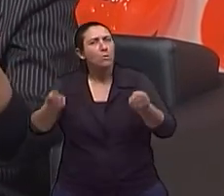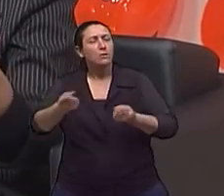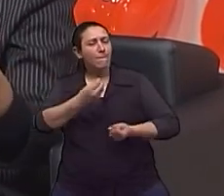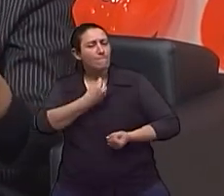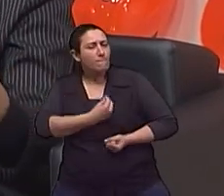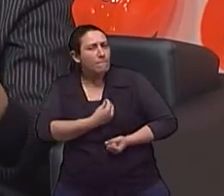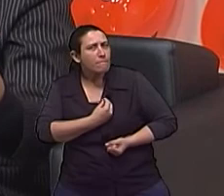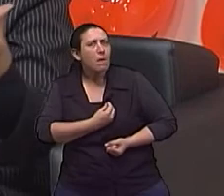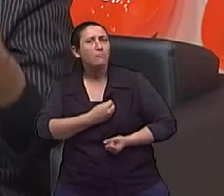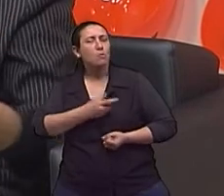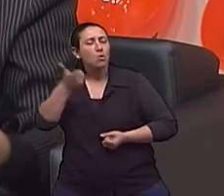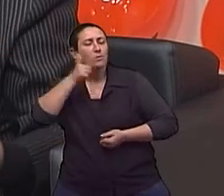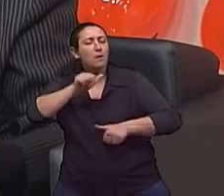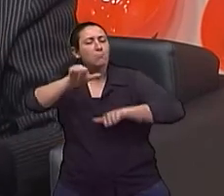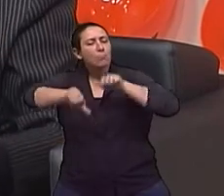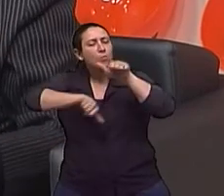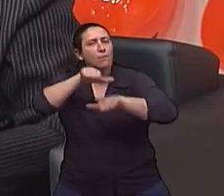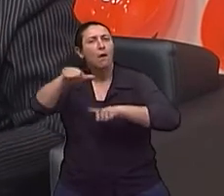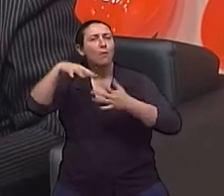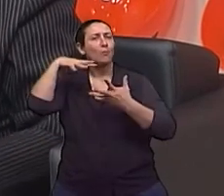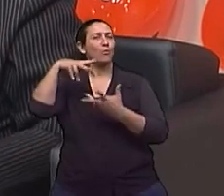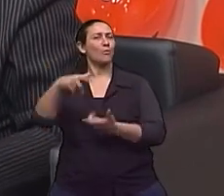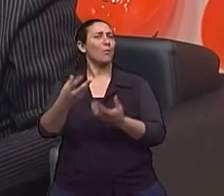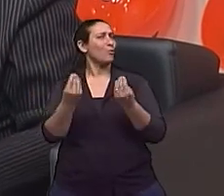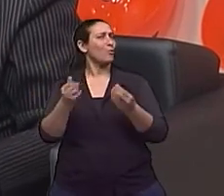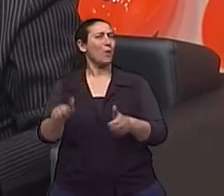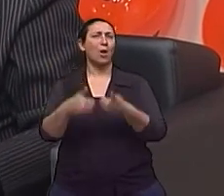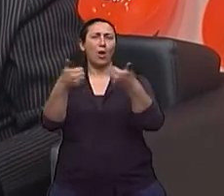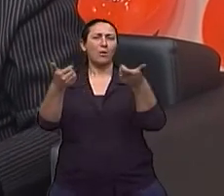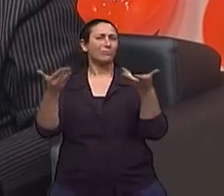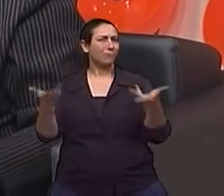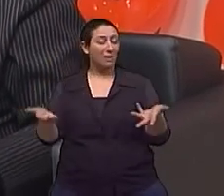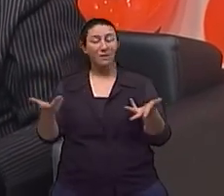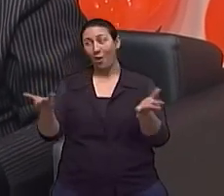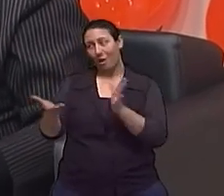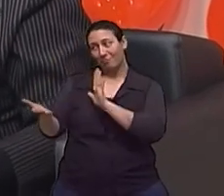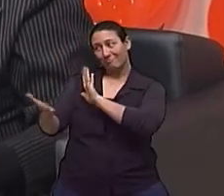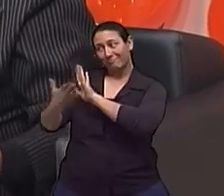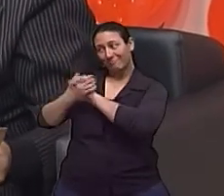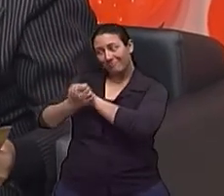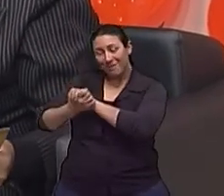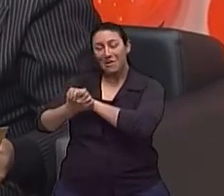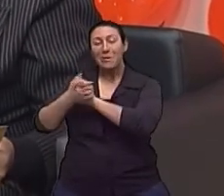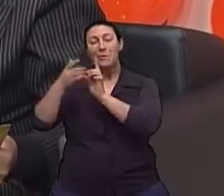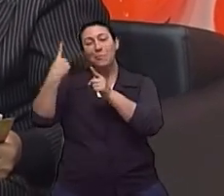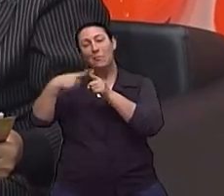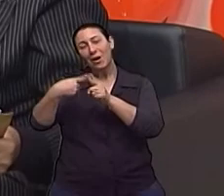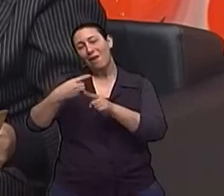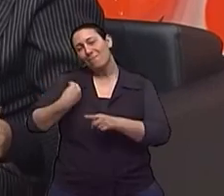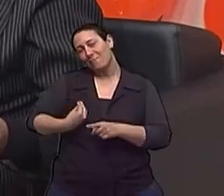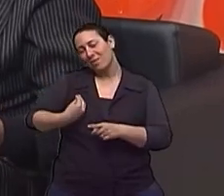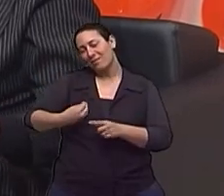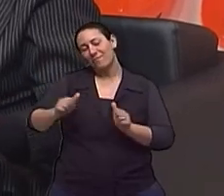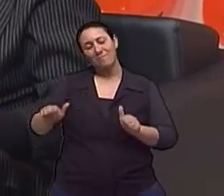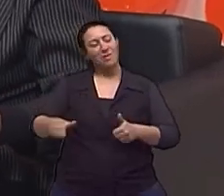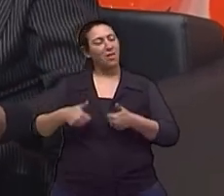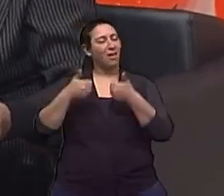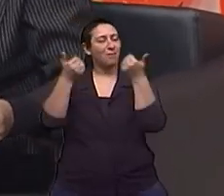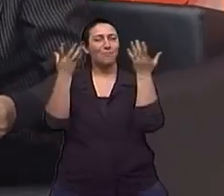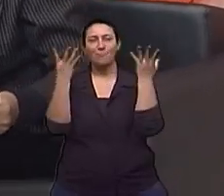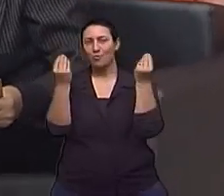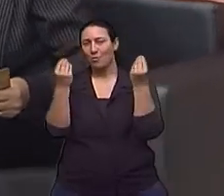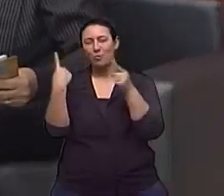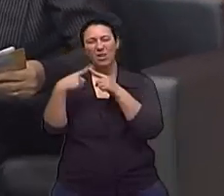de transformar esse mundo em algo muito melhor do que a gente vai fazer agora quando eu pegar a mão de me avisa que a nossa vida que vai ficar muito melhor